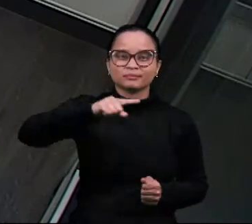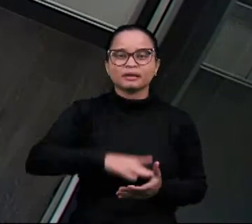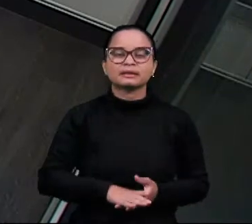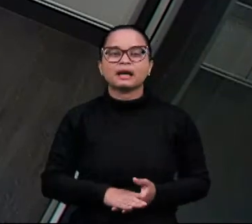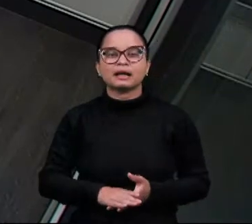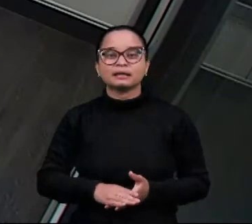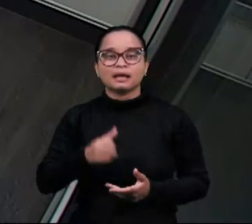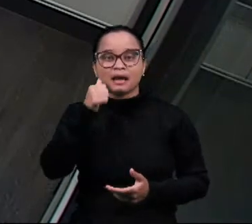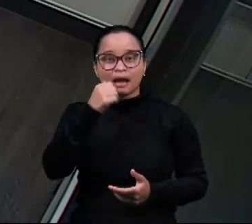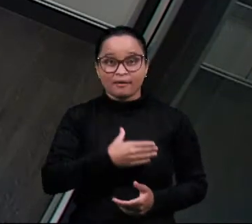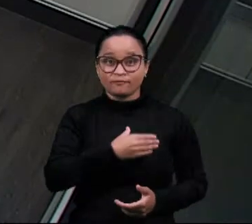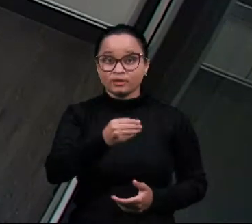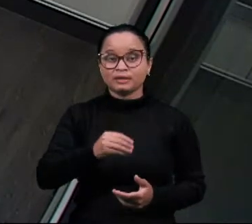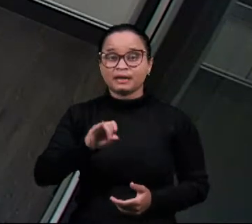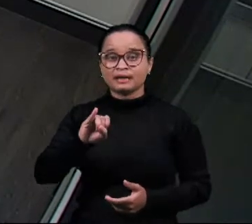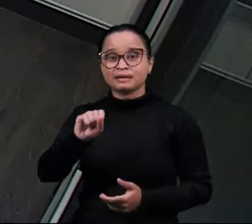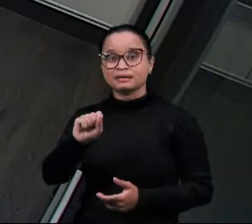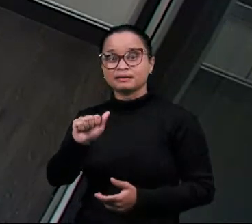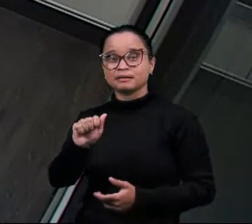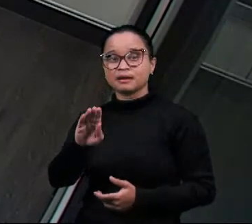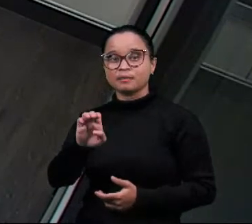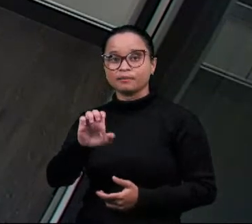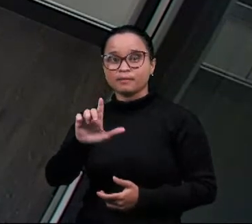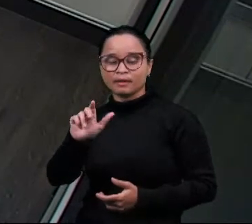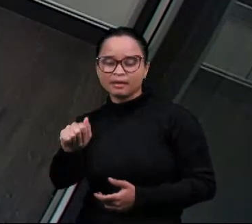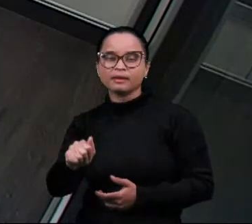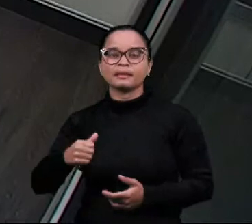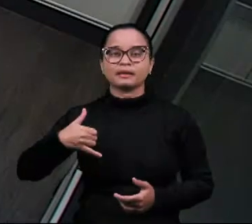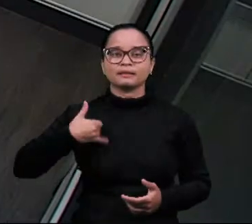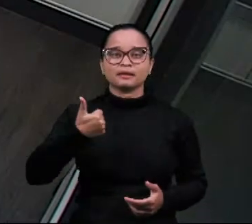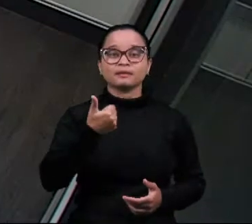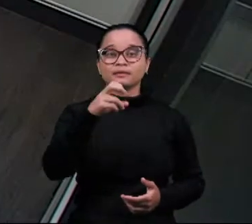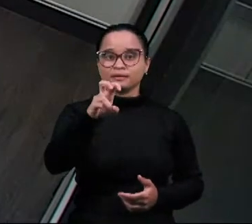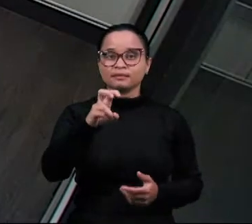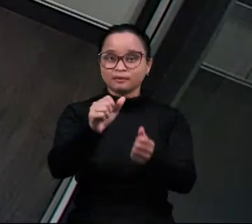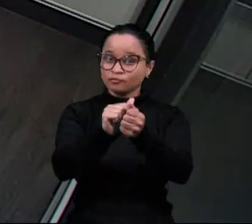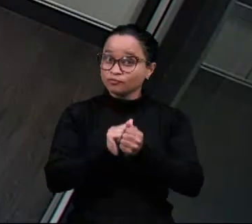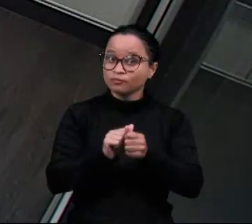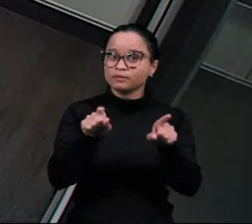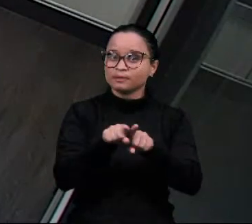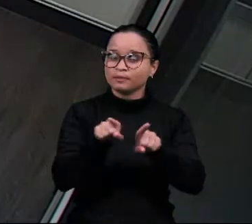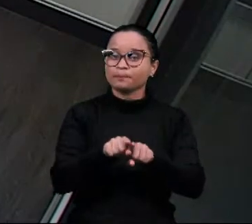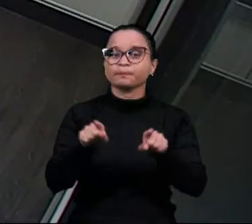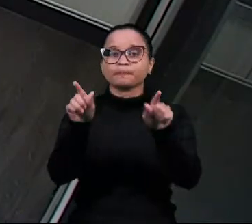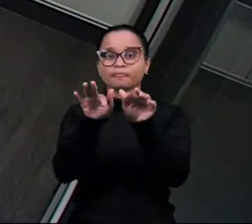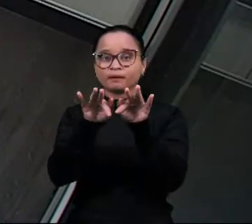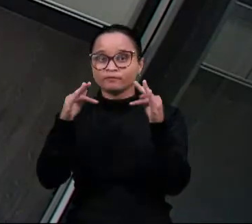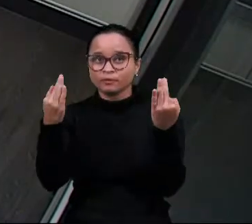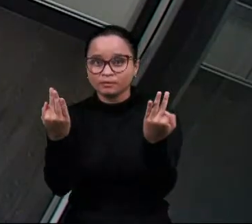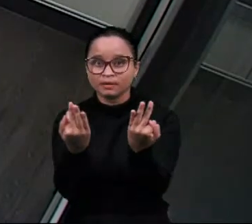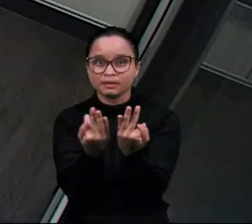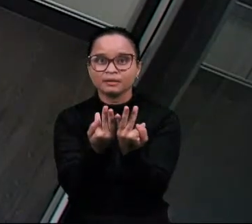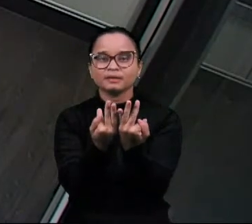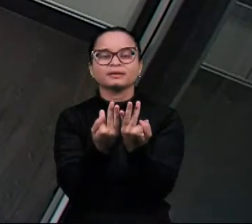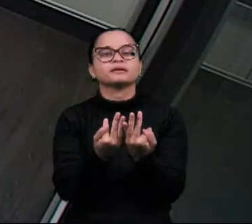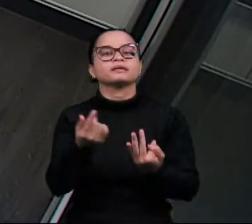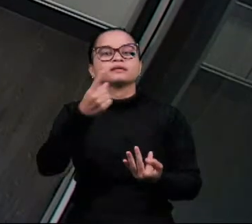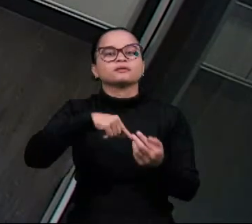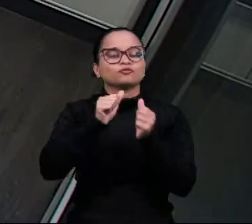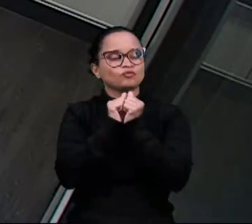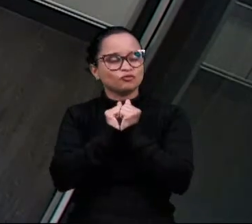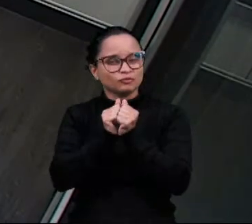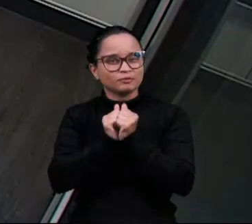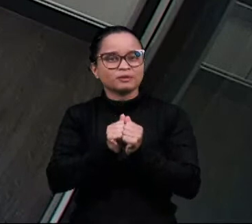15 anos, uma jovem abençoada, filha do pastor, também tá acompanhando. Os familiares do pastor que estão conosco, um grande abraço nosso, que